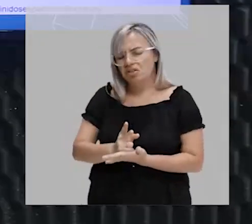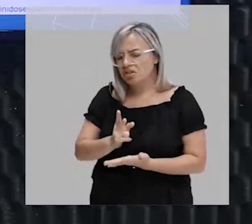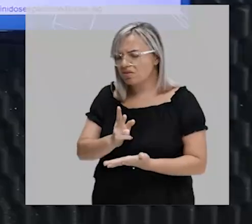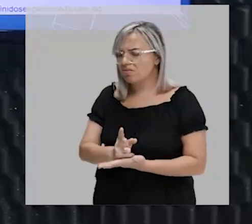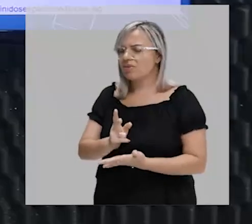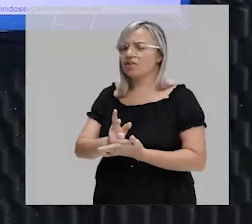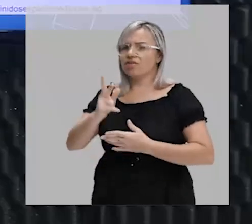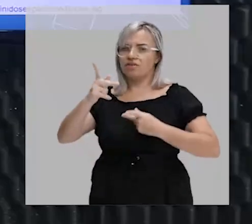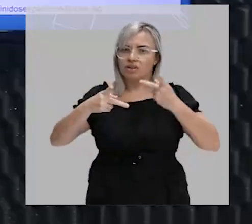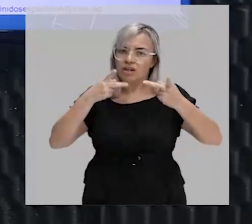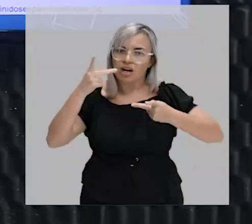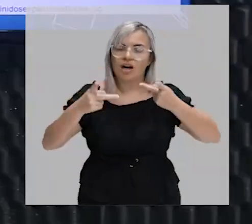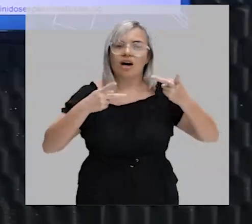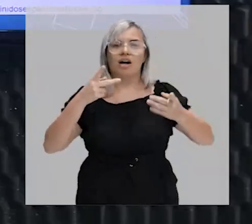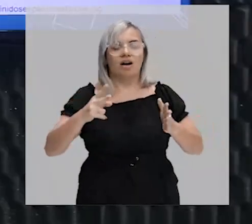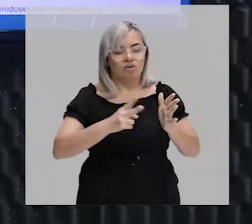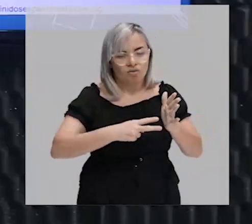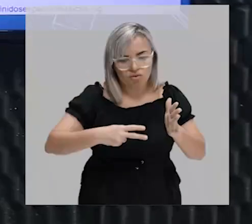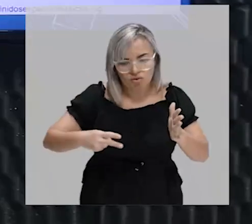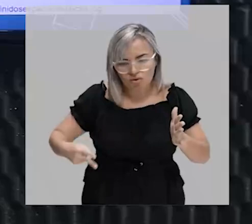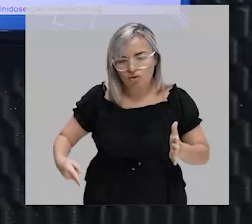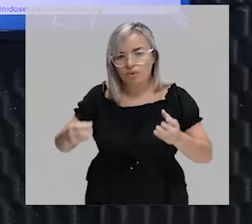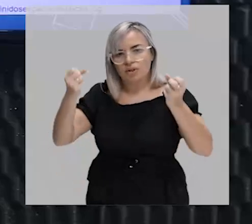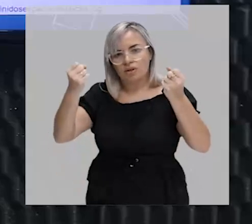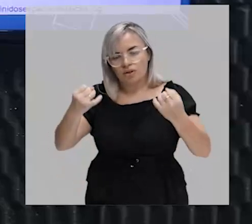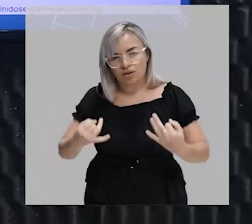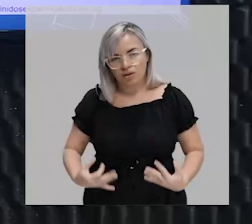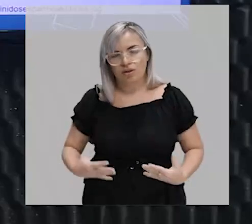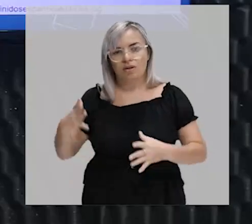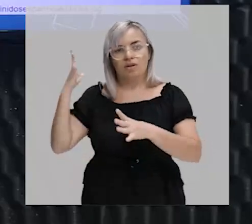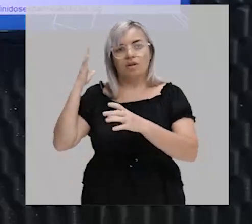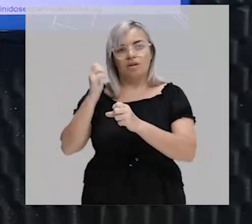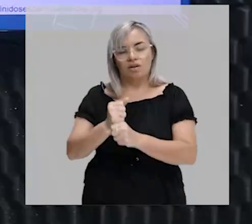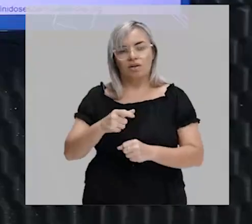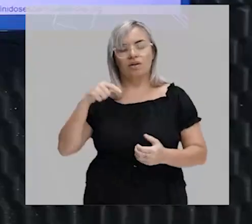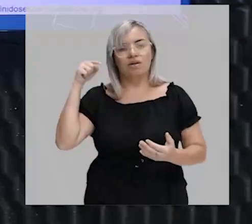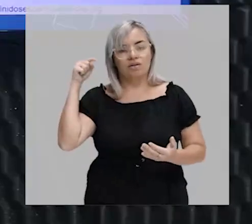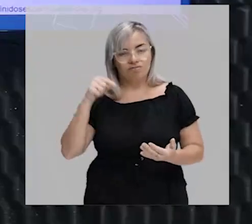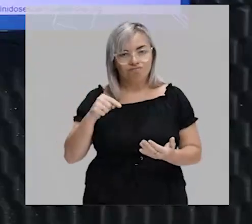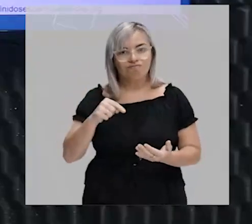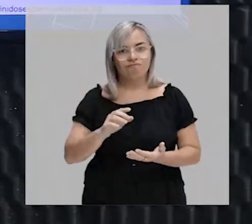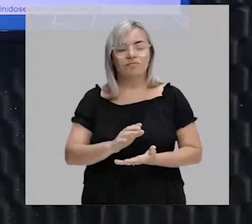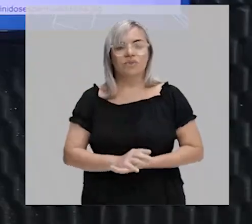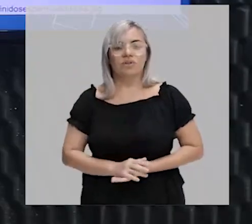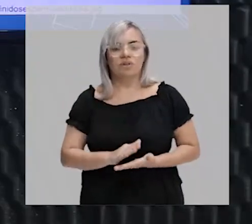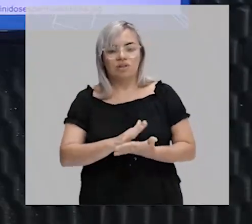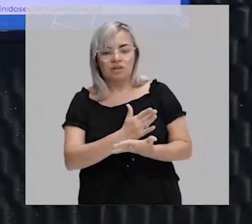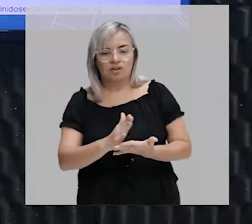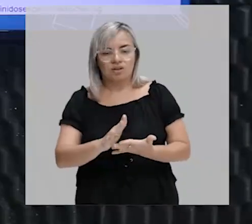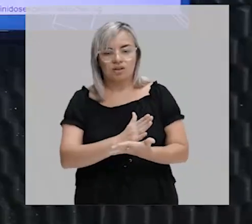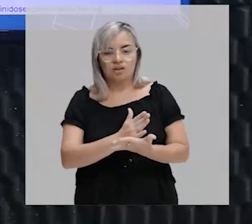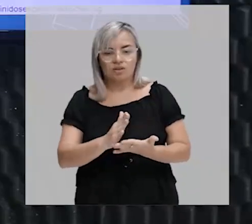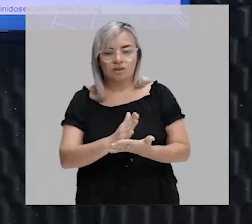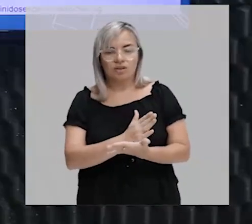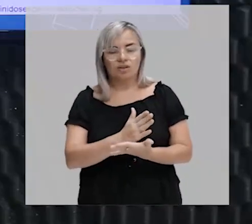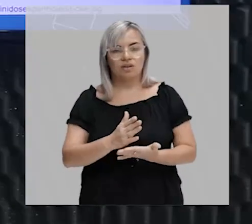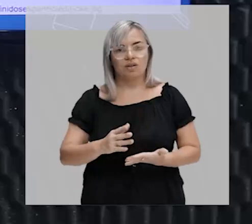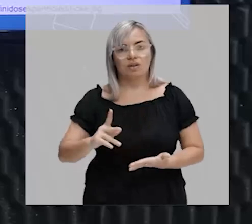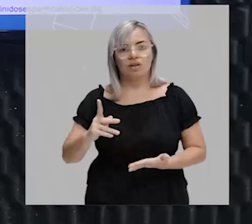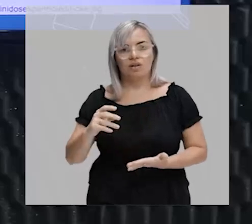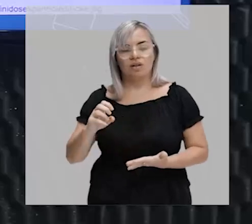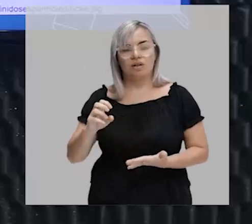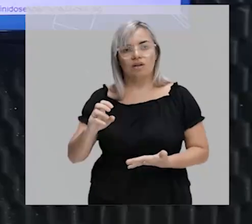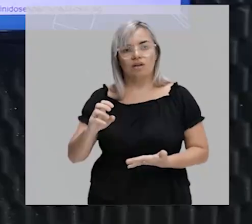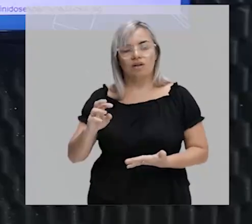vocábulo, algum comentário sobre isso. Esses falsos cognatos, alguns deles, tá, são os heterossemânticos,